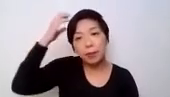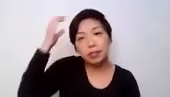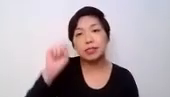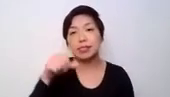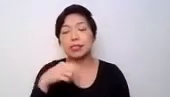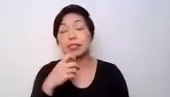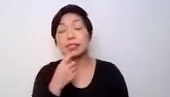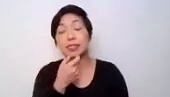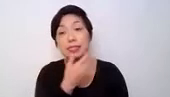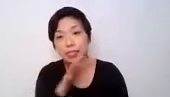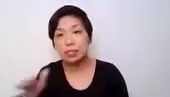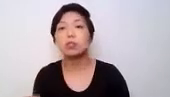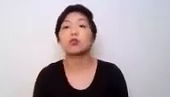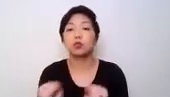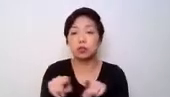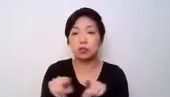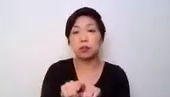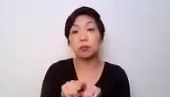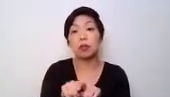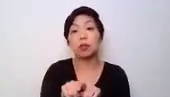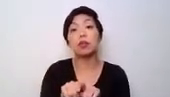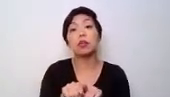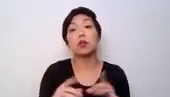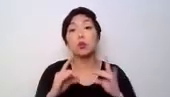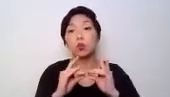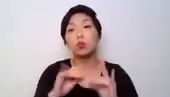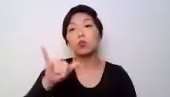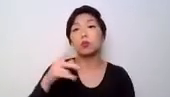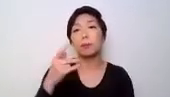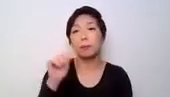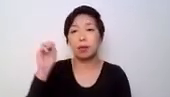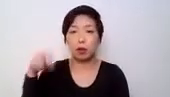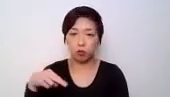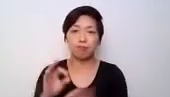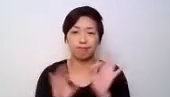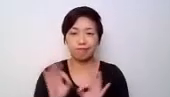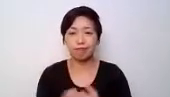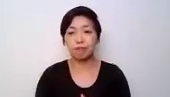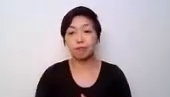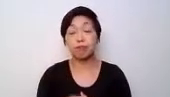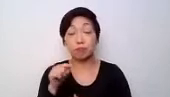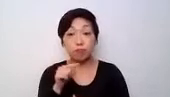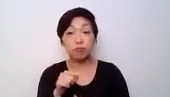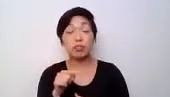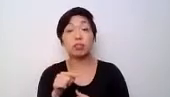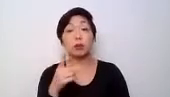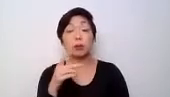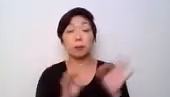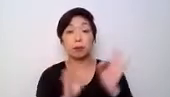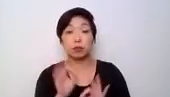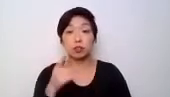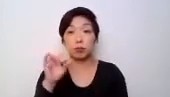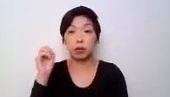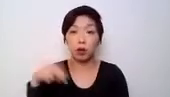que o Jacques Pilon projetou só que ainda faltam lacunas nesse tombamento por exemplo o túmulo que o Jacques Pilon projetou e que a gente trouxe aqui